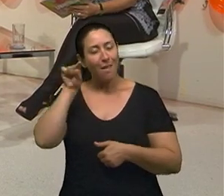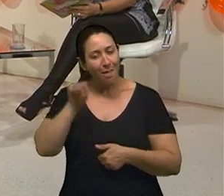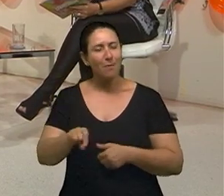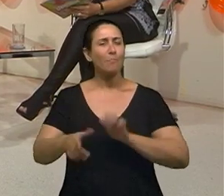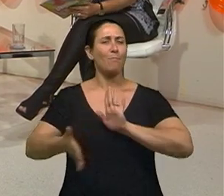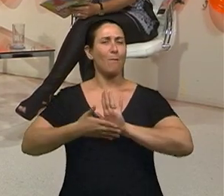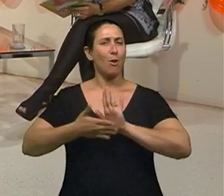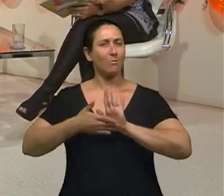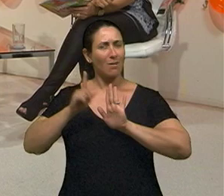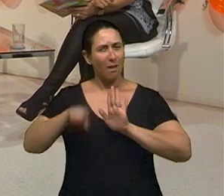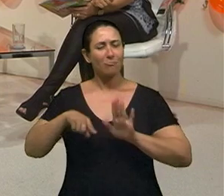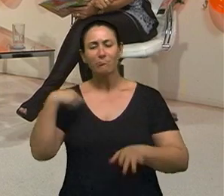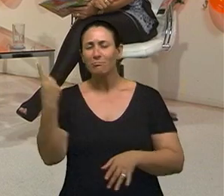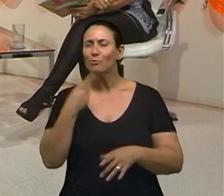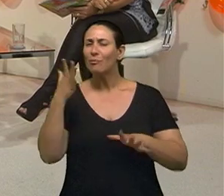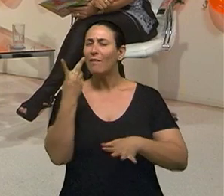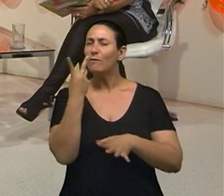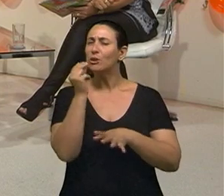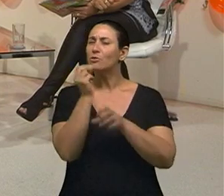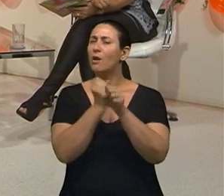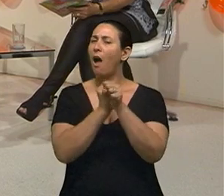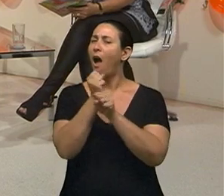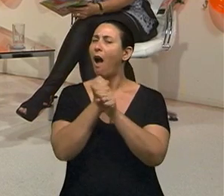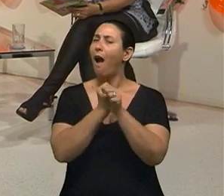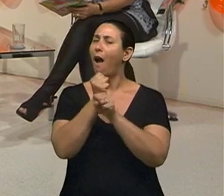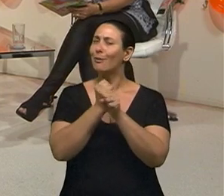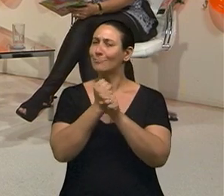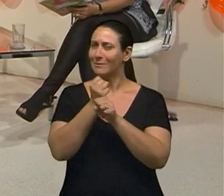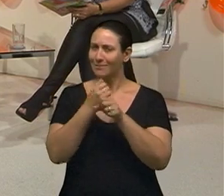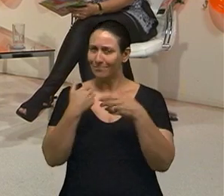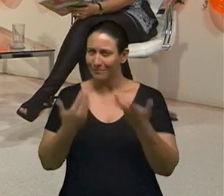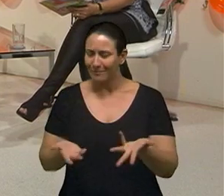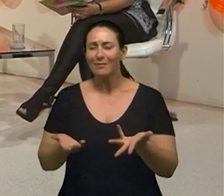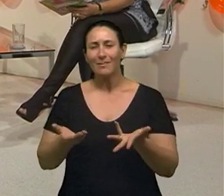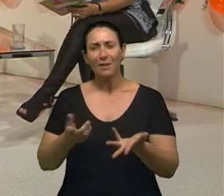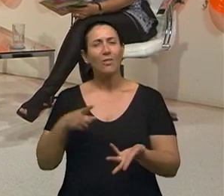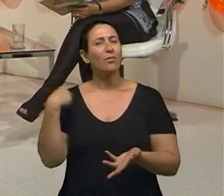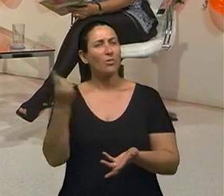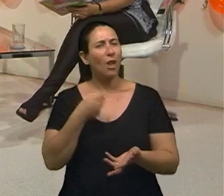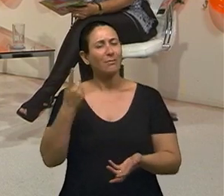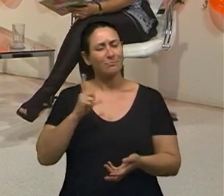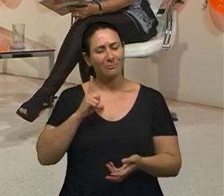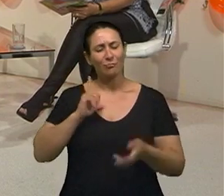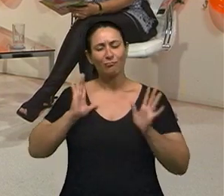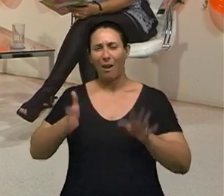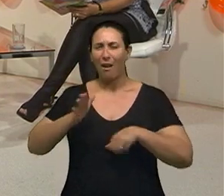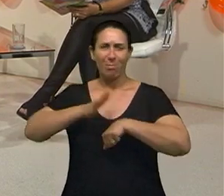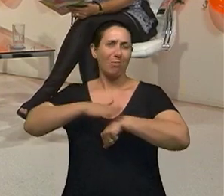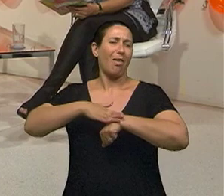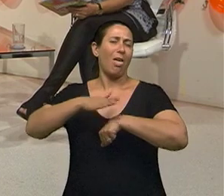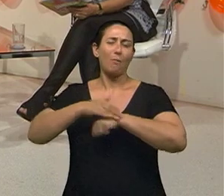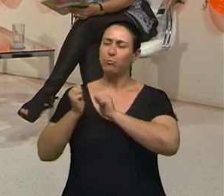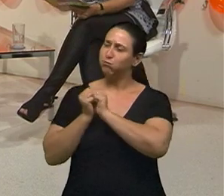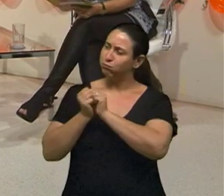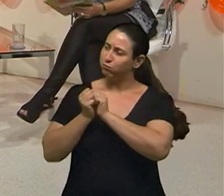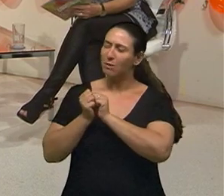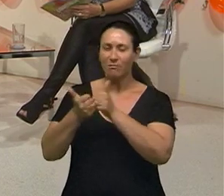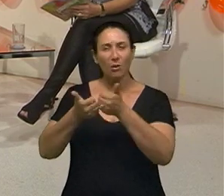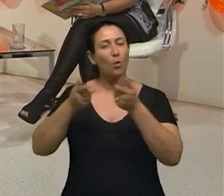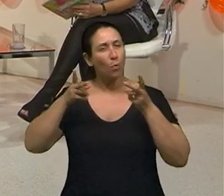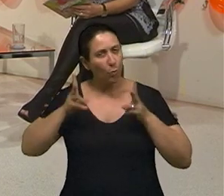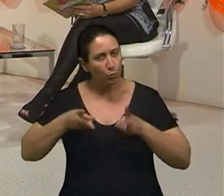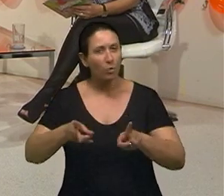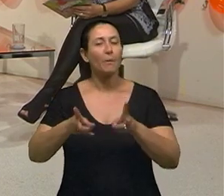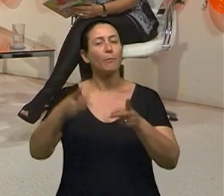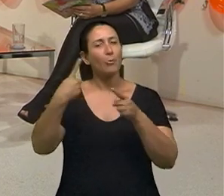o nosso propósito quase 20 anos no ar é nós estamos parceiros aqui faz muito tempo né vamos